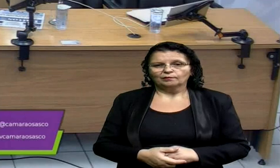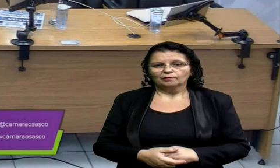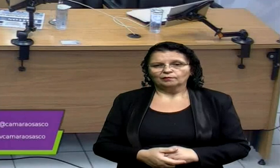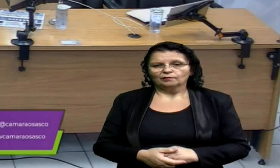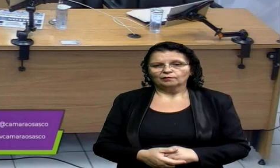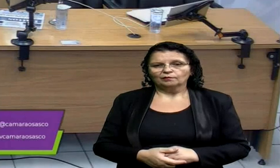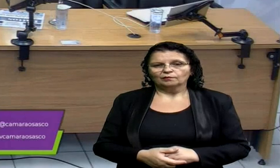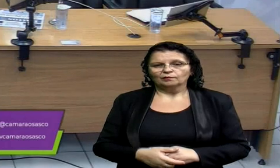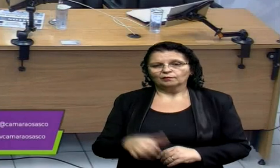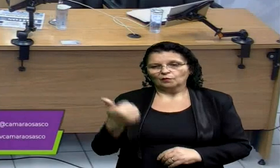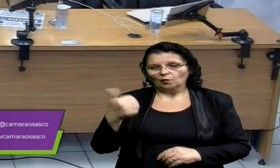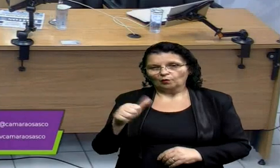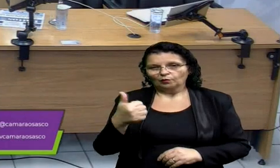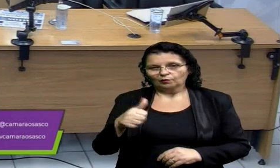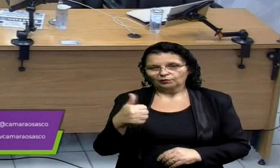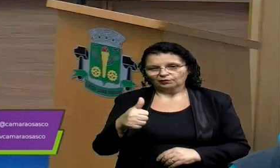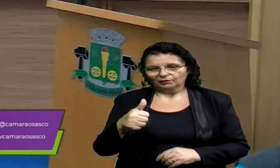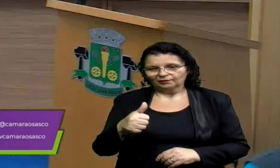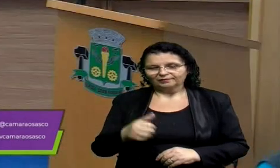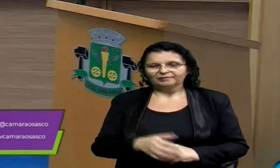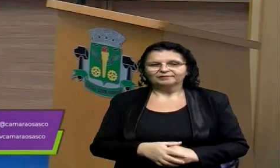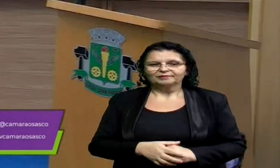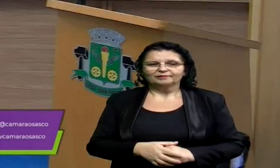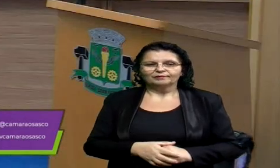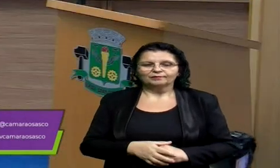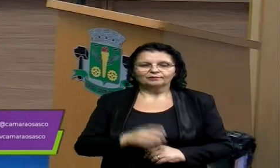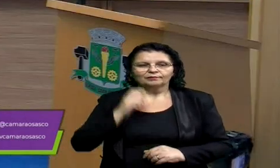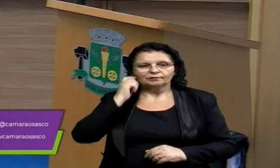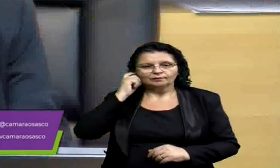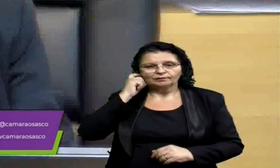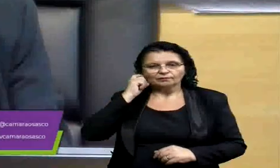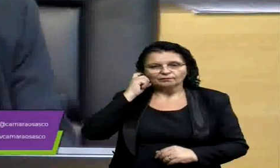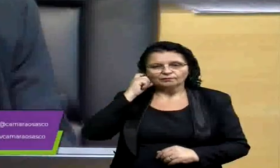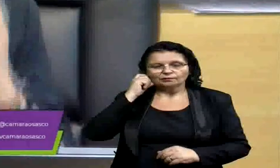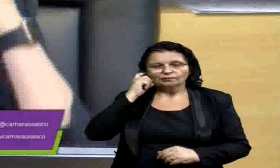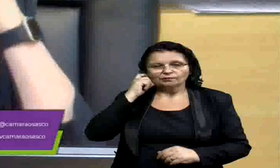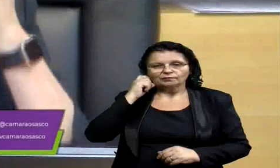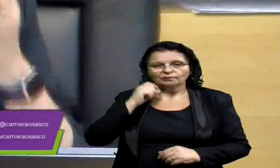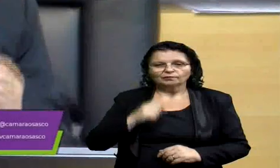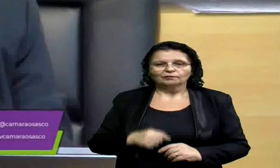vereadores 11 Julião então Nobre Vereador Julião